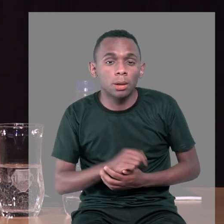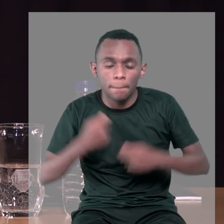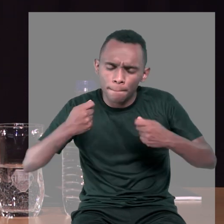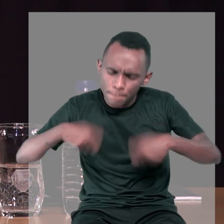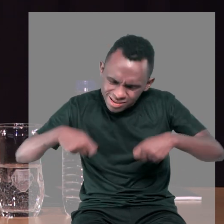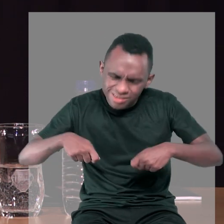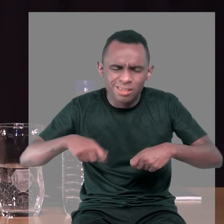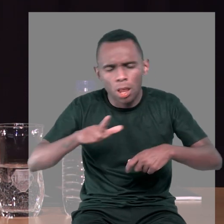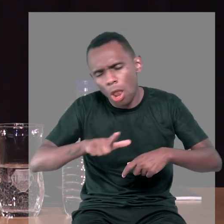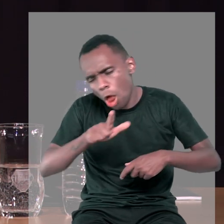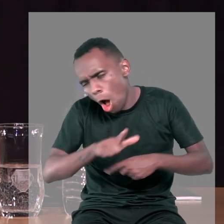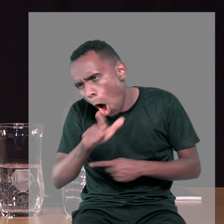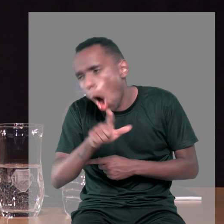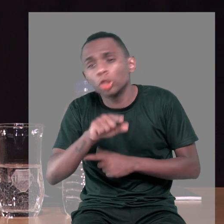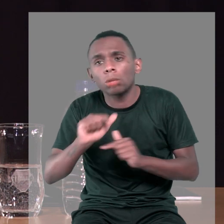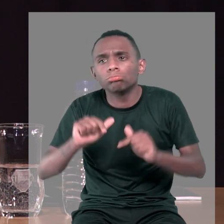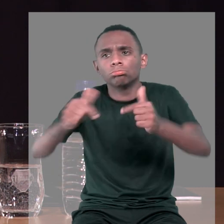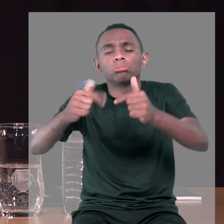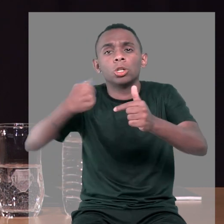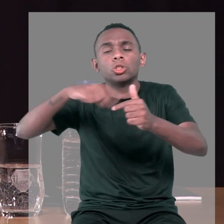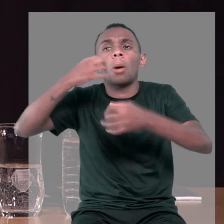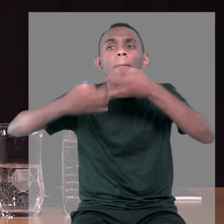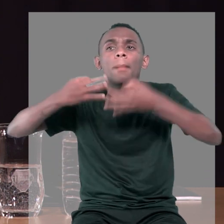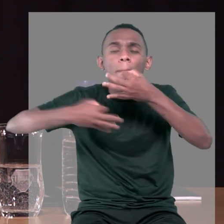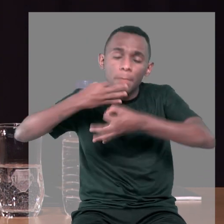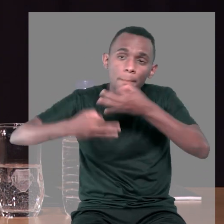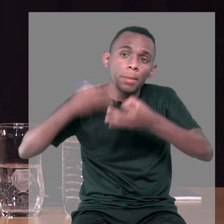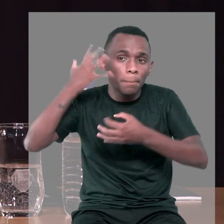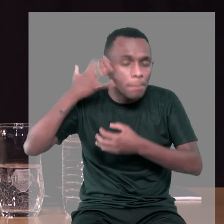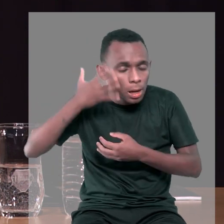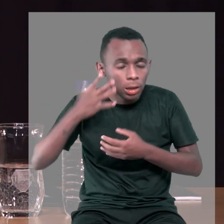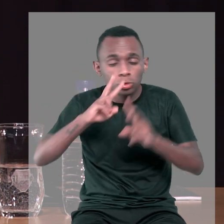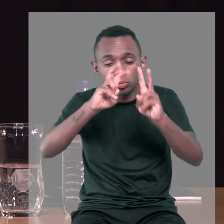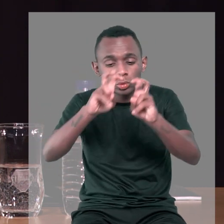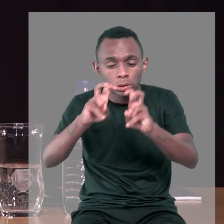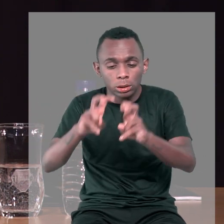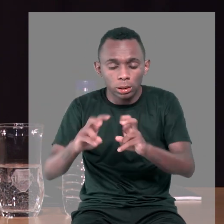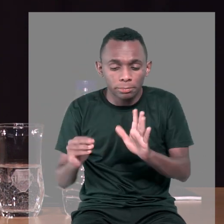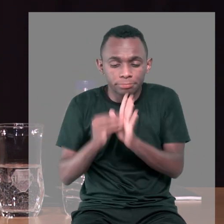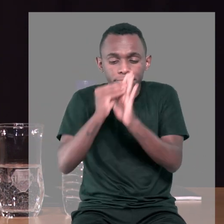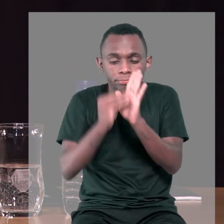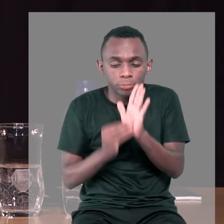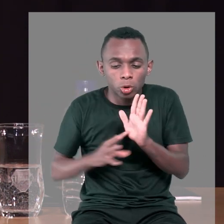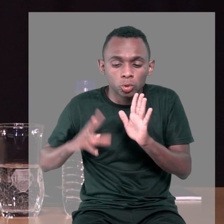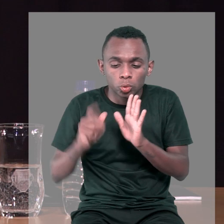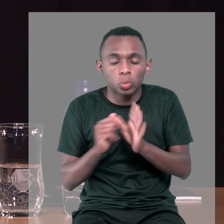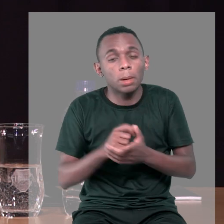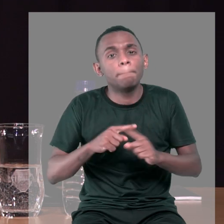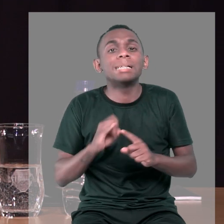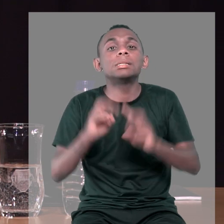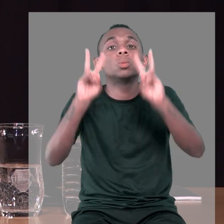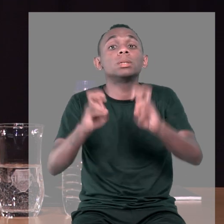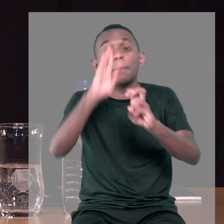registrado, que foi testemunhado, que se consolidou na partilha e que deu sentido a uma comunidade ou a várias